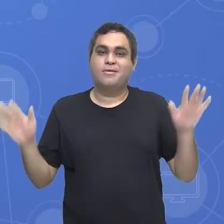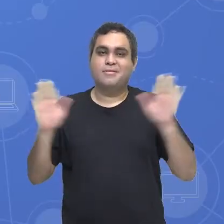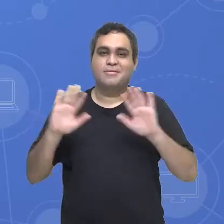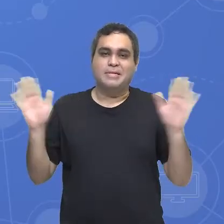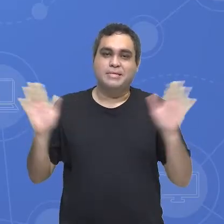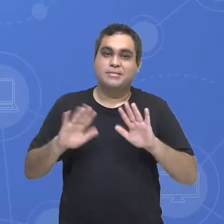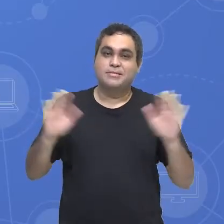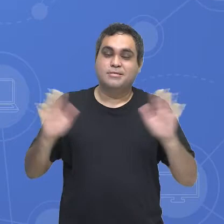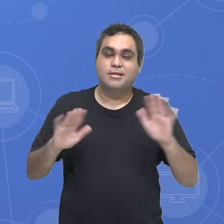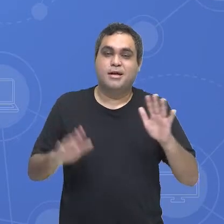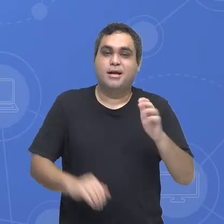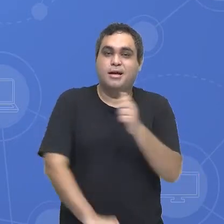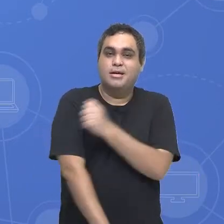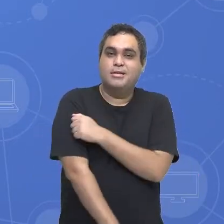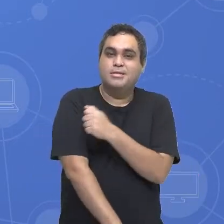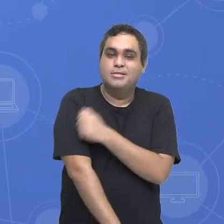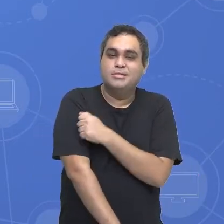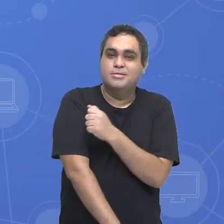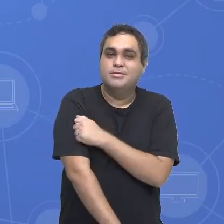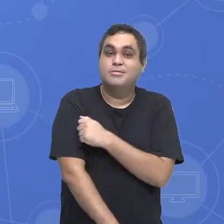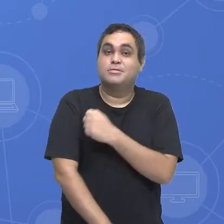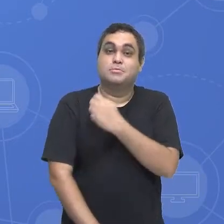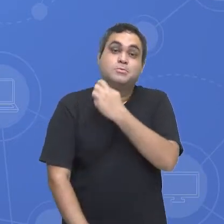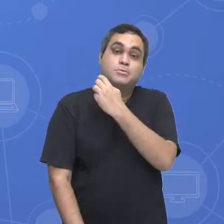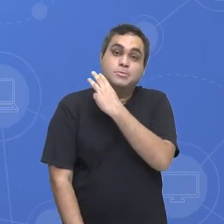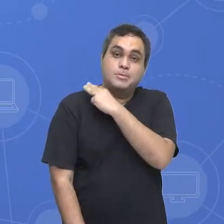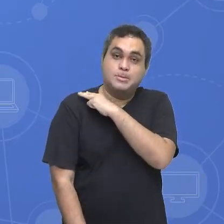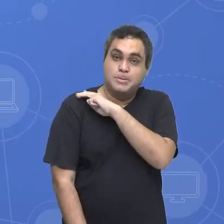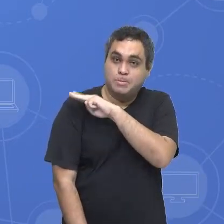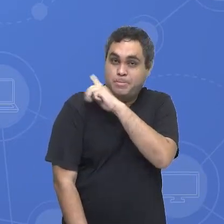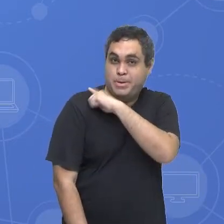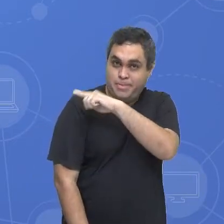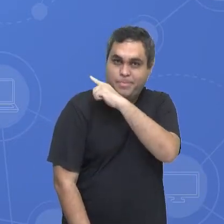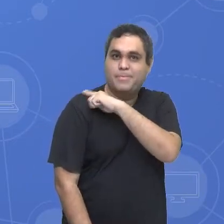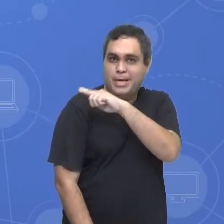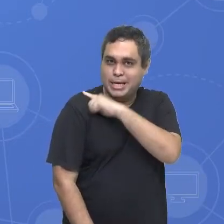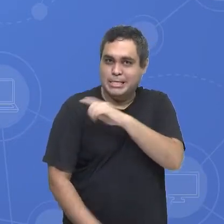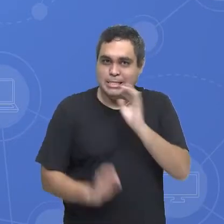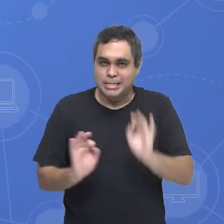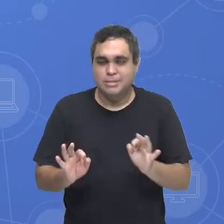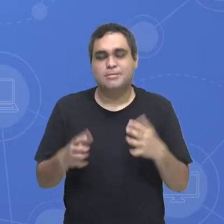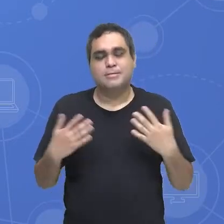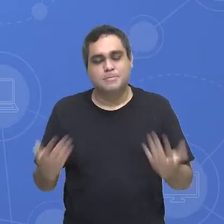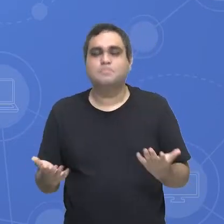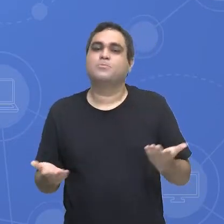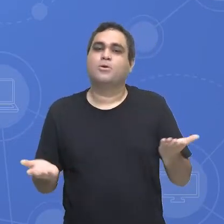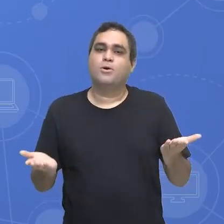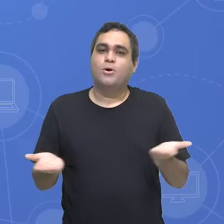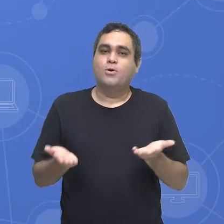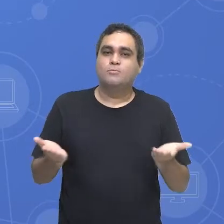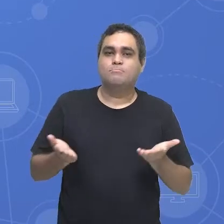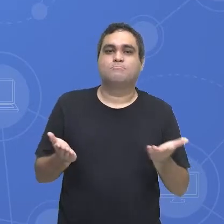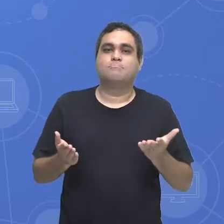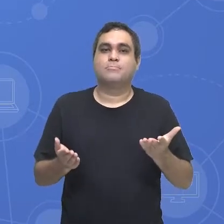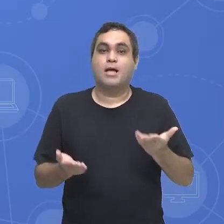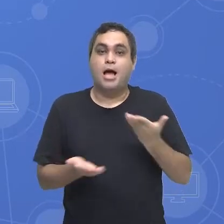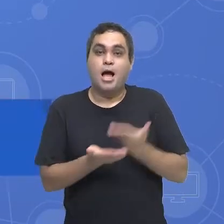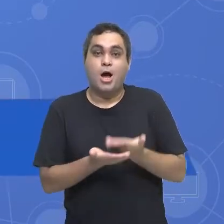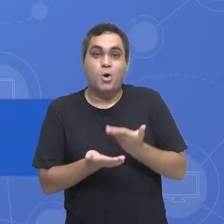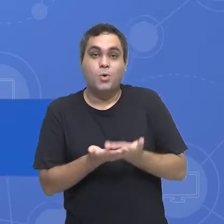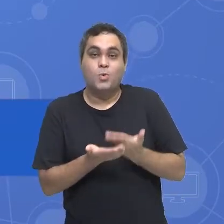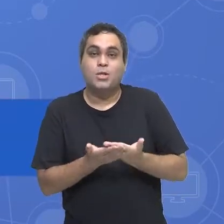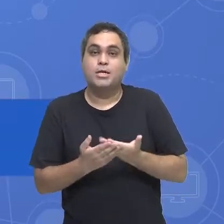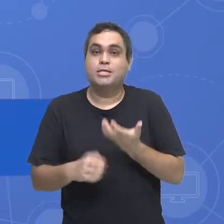Olá, meus queridos alunos do ensino médio, primeira série do ensino médio. Estamos aqui com vocês para mais